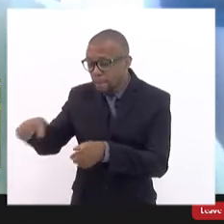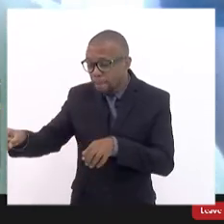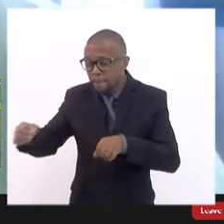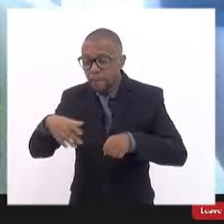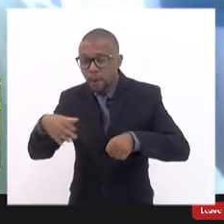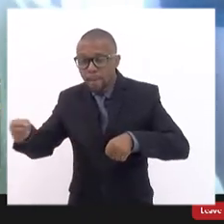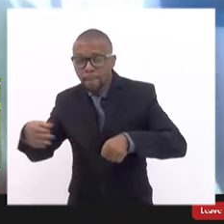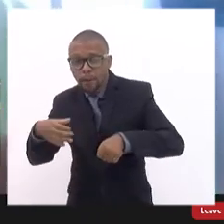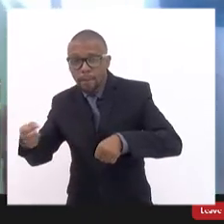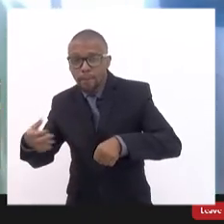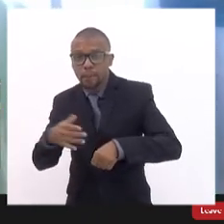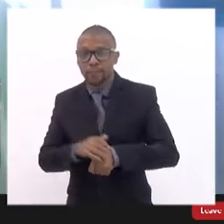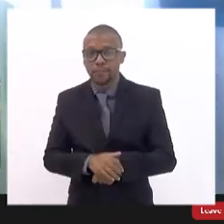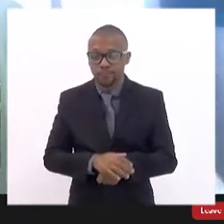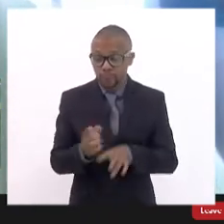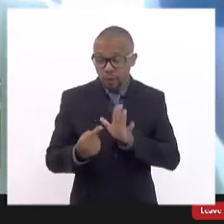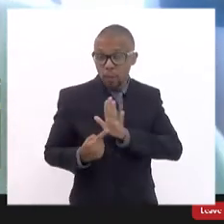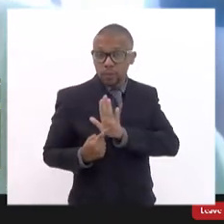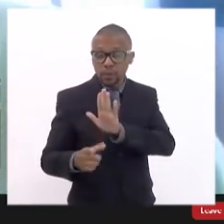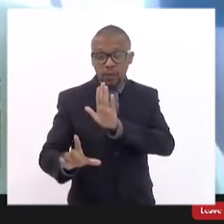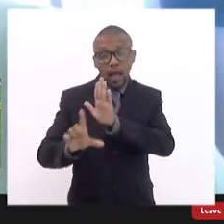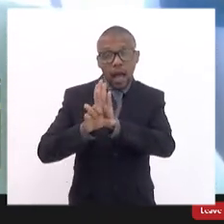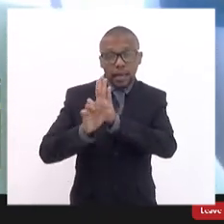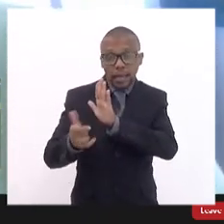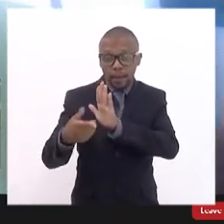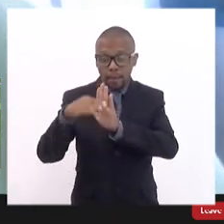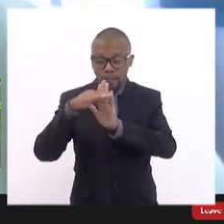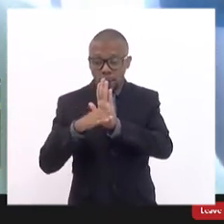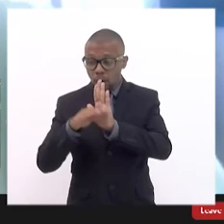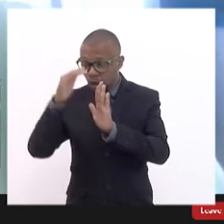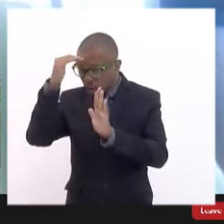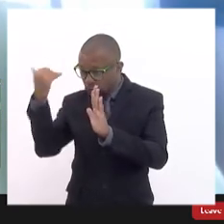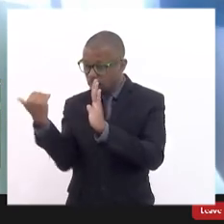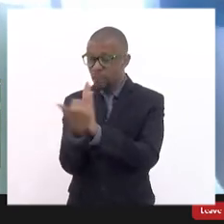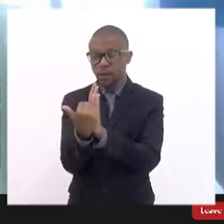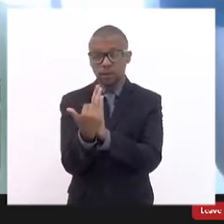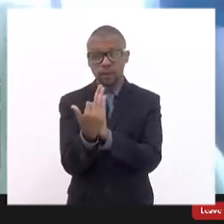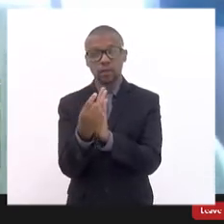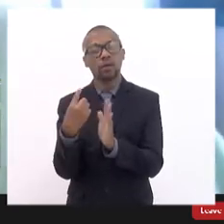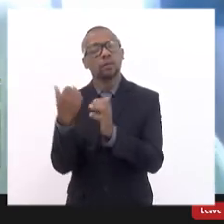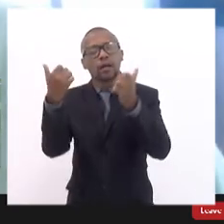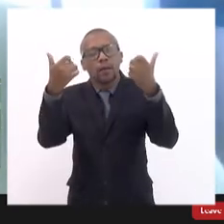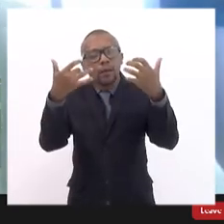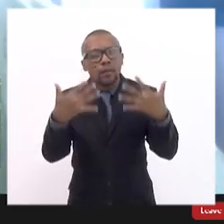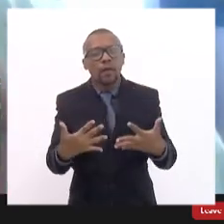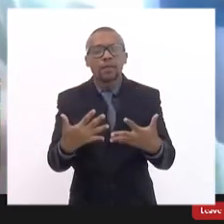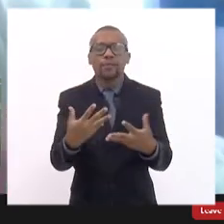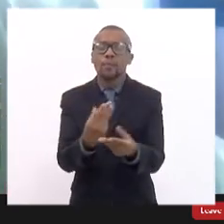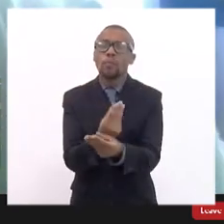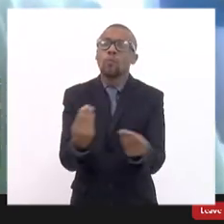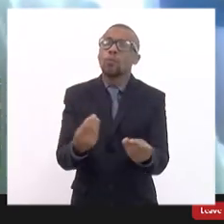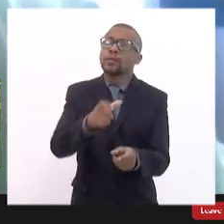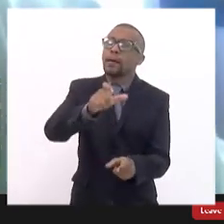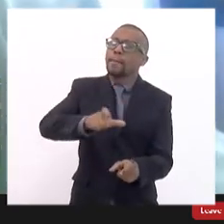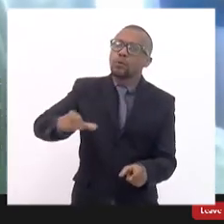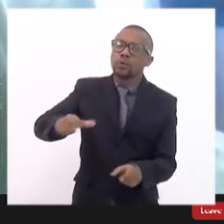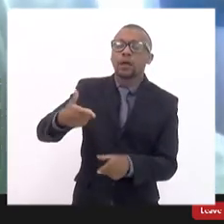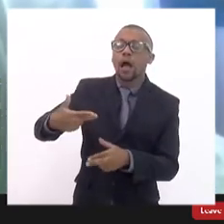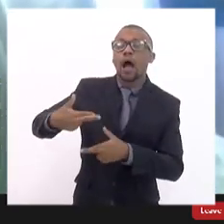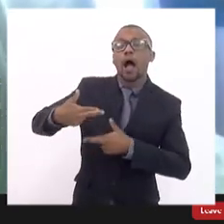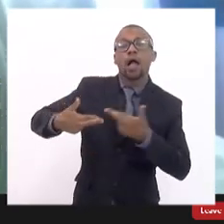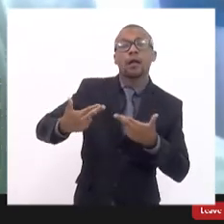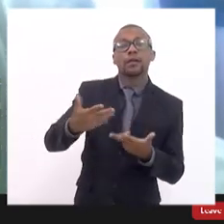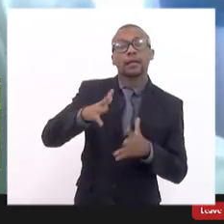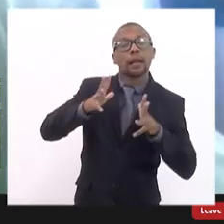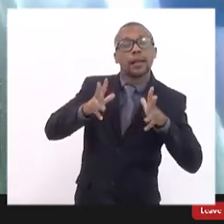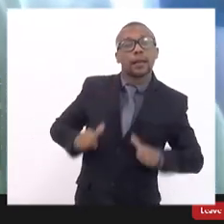Cumpra-se a lei. A gente está falando de milhares de empregos, de milhares de pessoas, de alimentos, a reciclagem que tira a